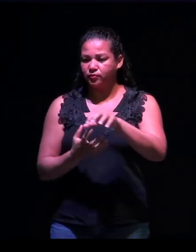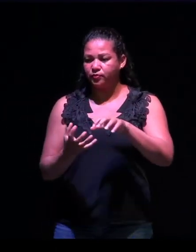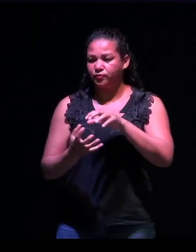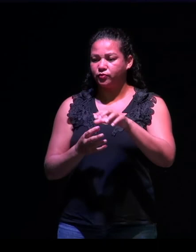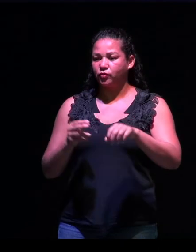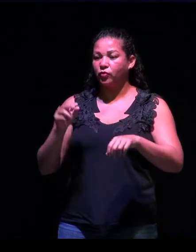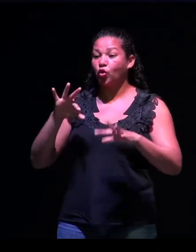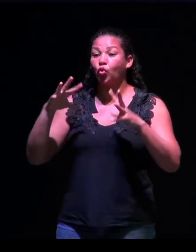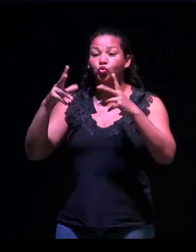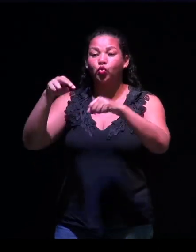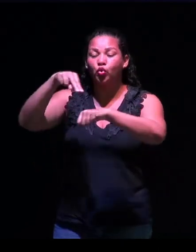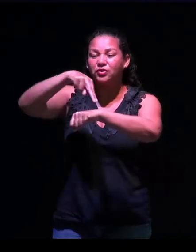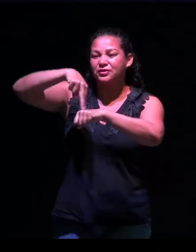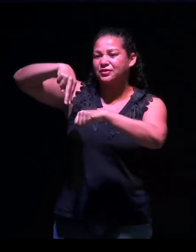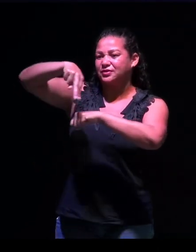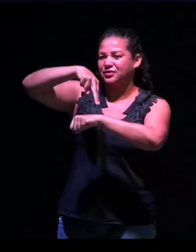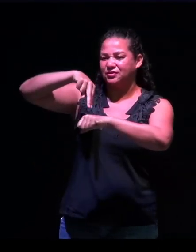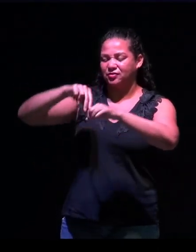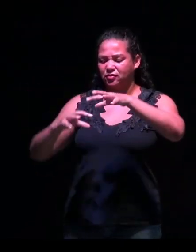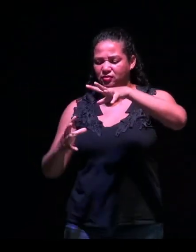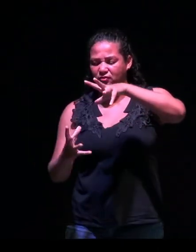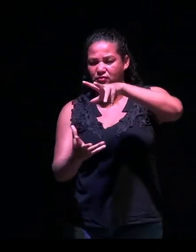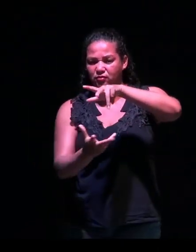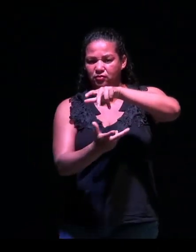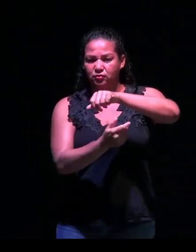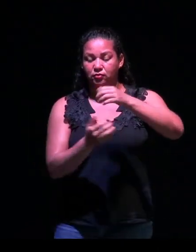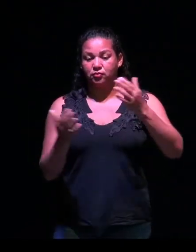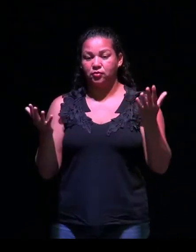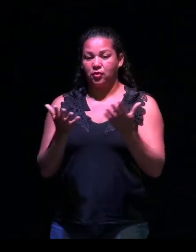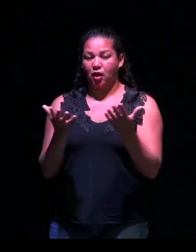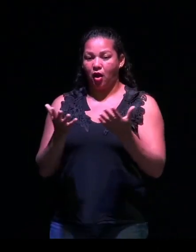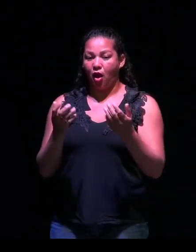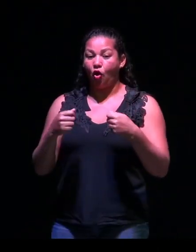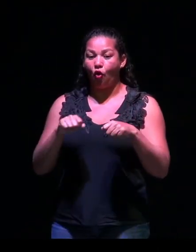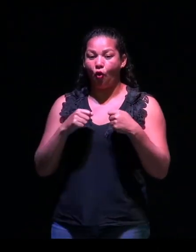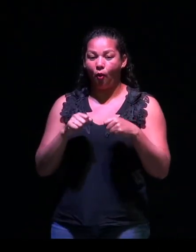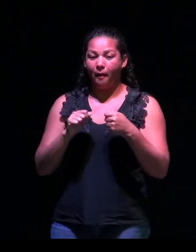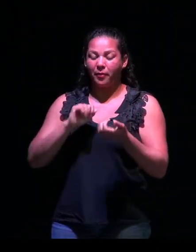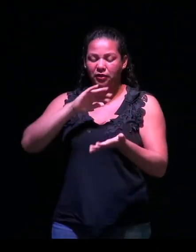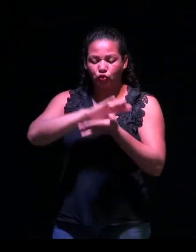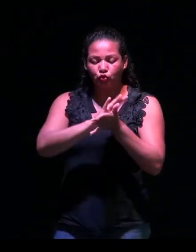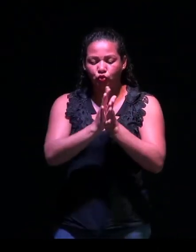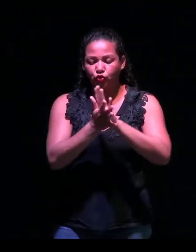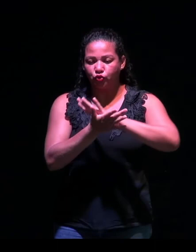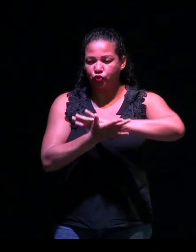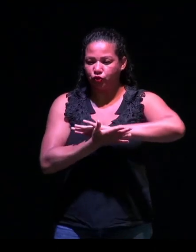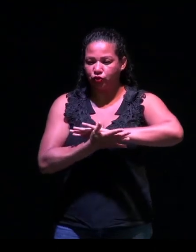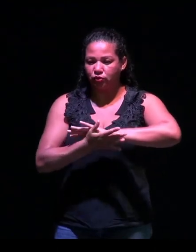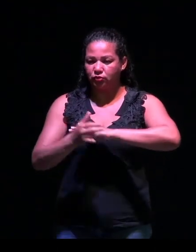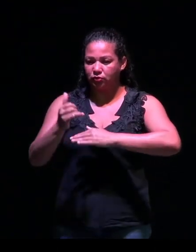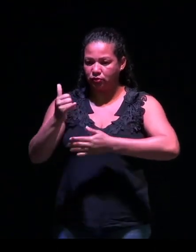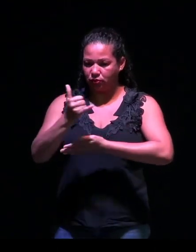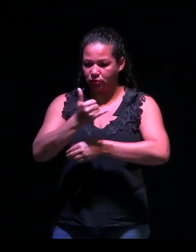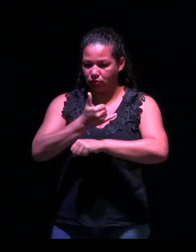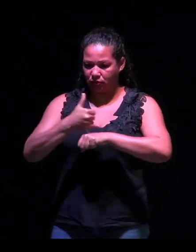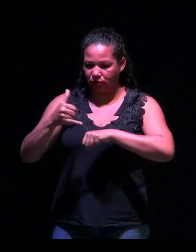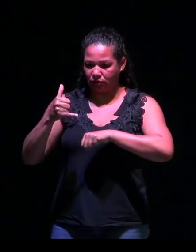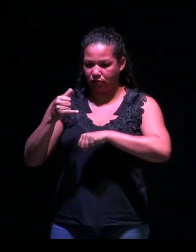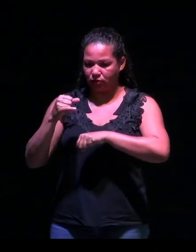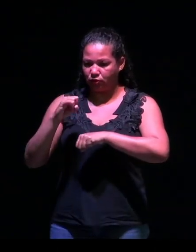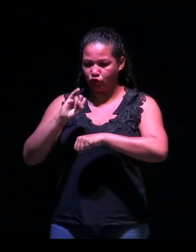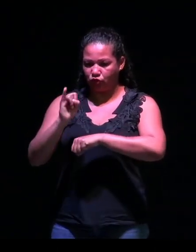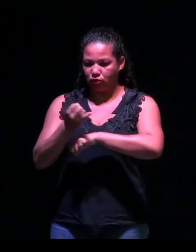nações do mundo para dizer, agora nós temos que destruir Israel. Irmãos, quando aconteceu a Segunda Guerra Mundial,